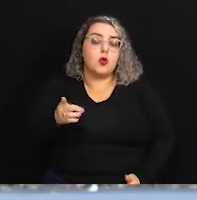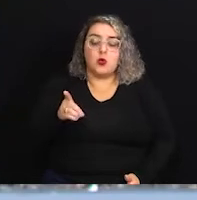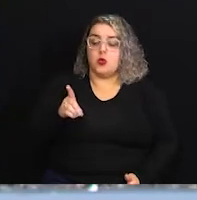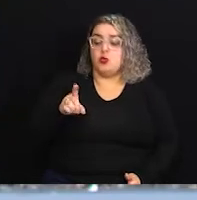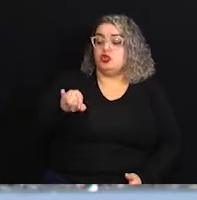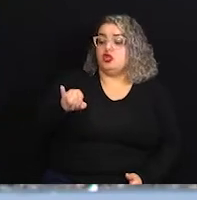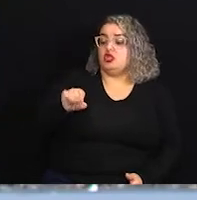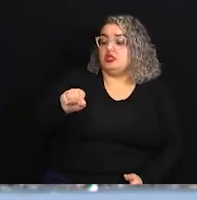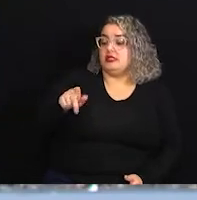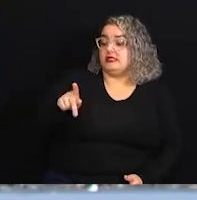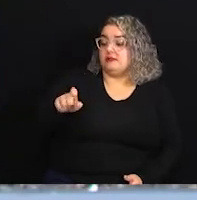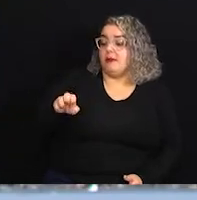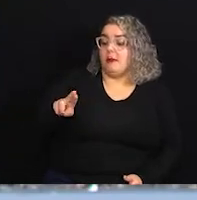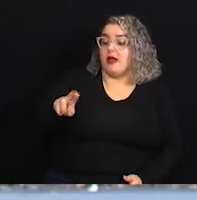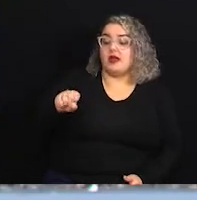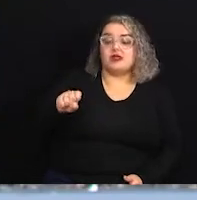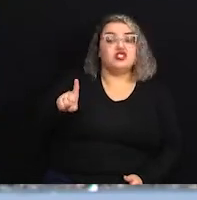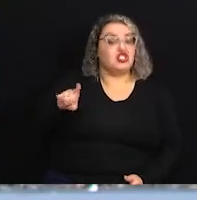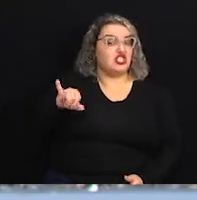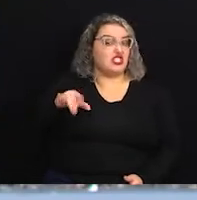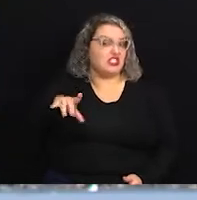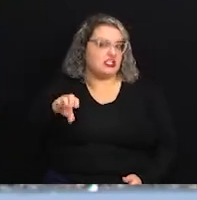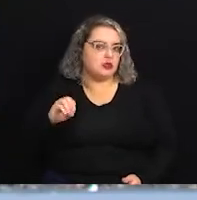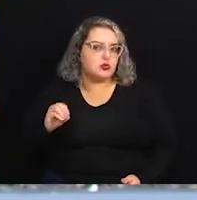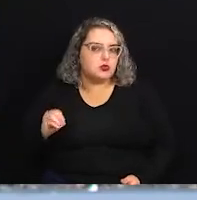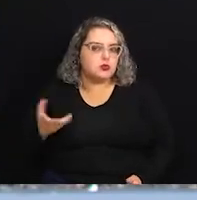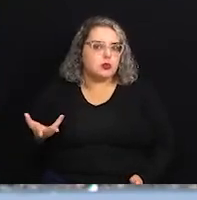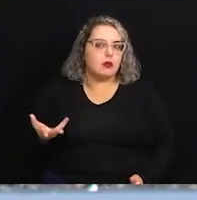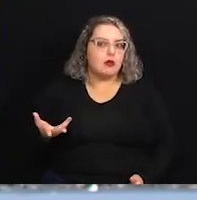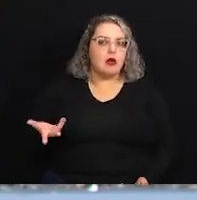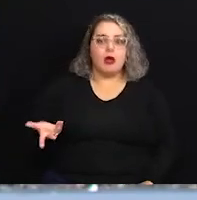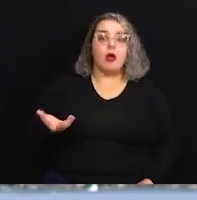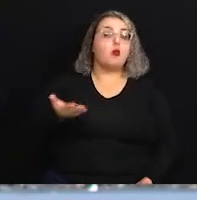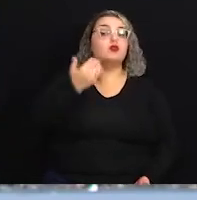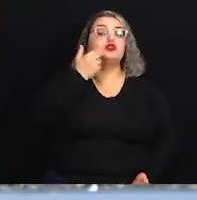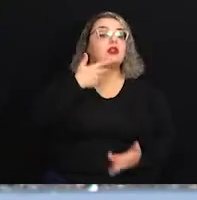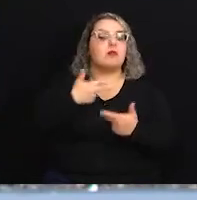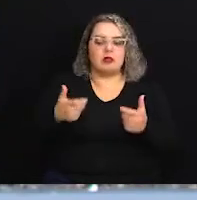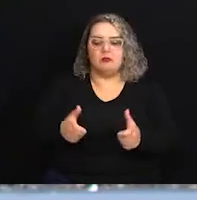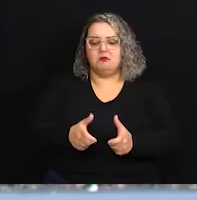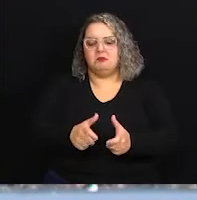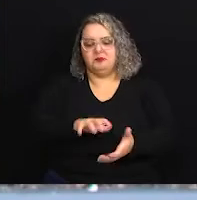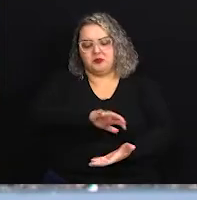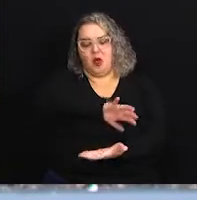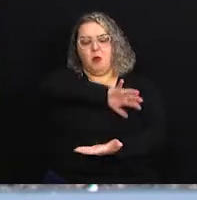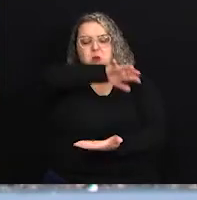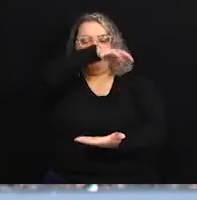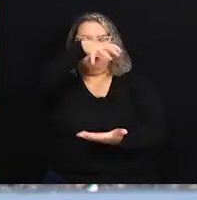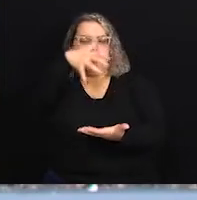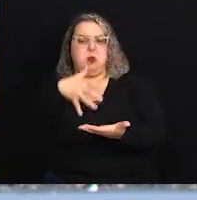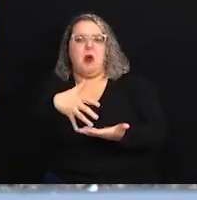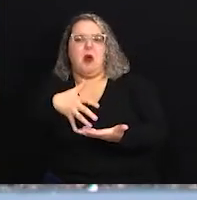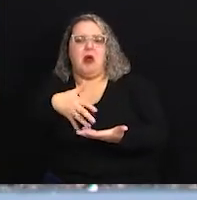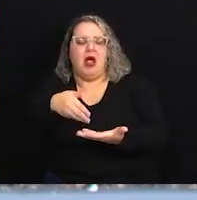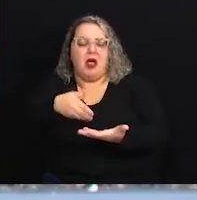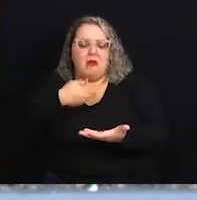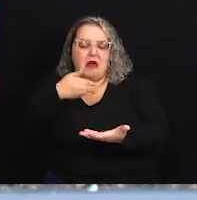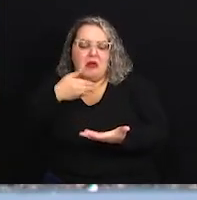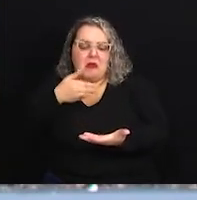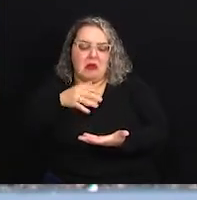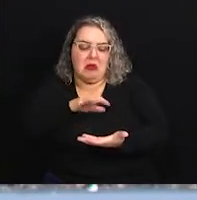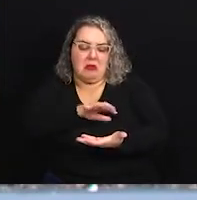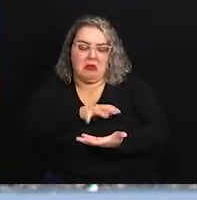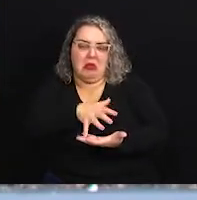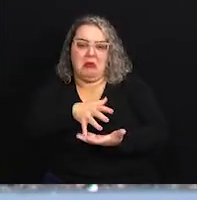desperdício de mercadorias, reduzir o desperdício de alimentos. Nós descartamos